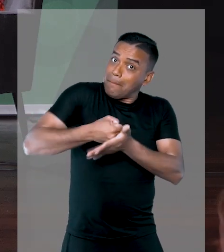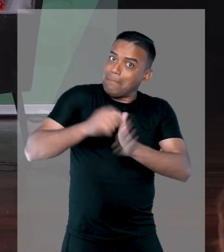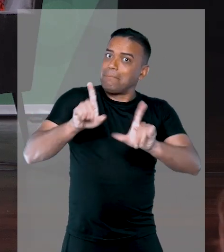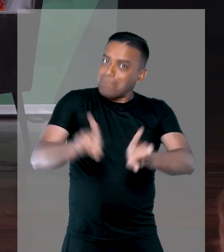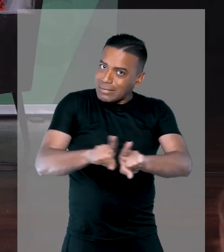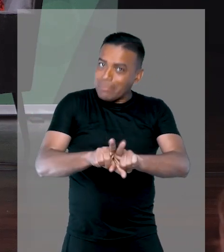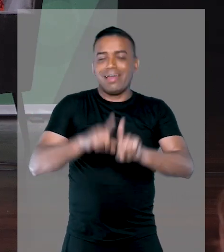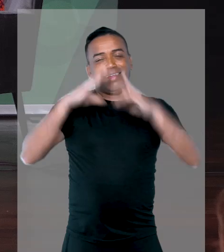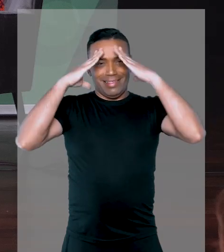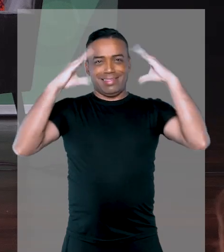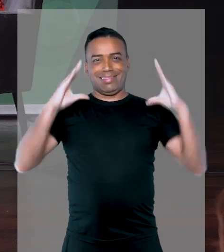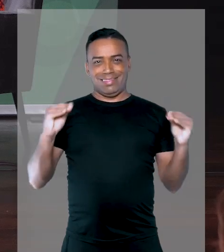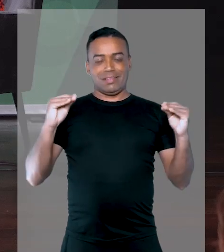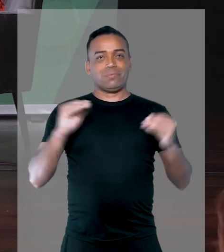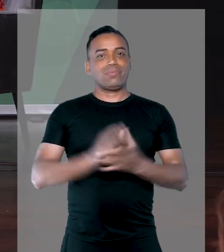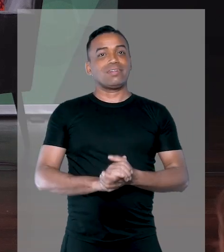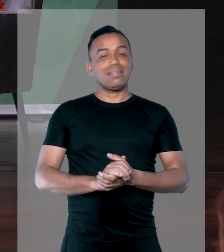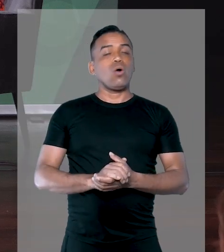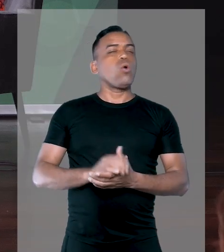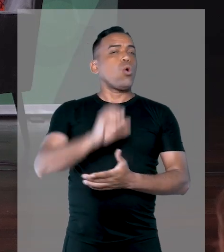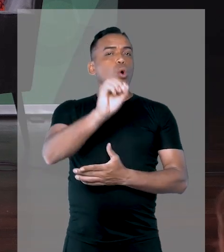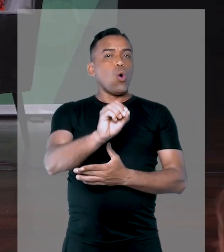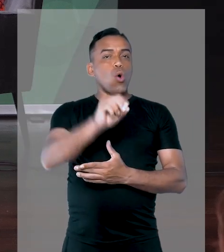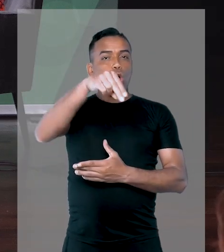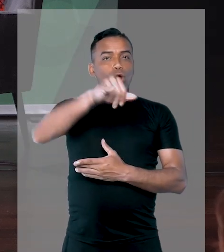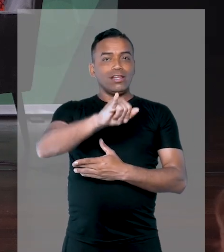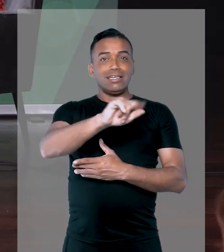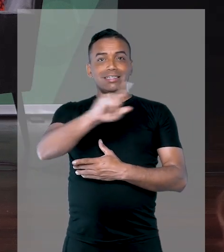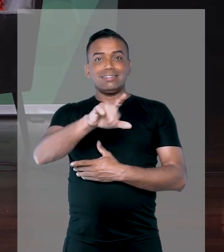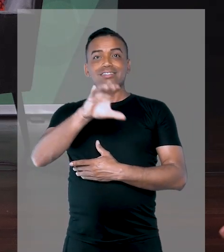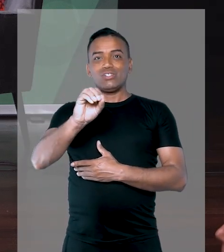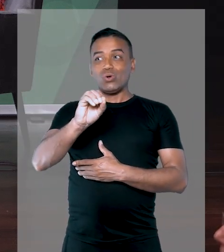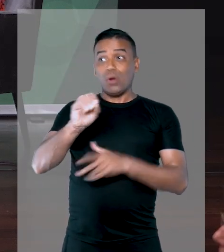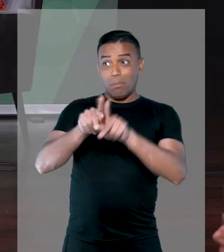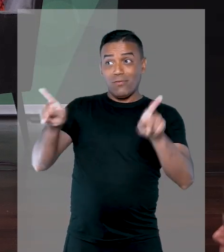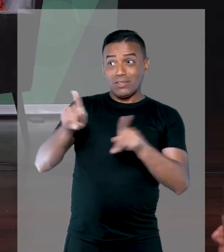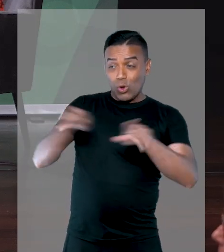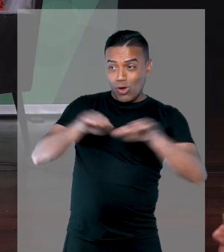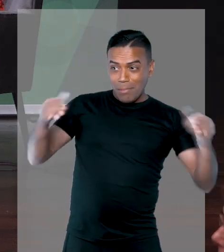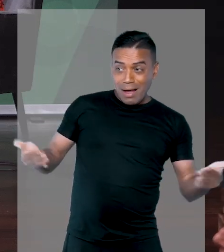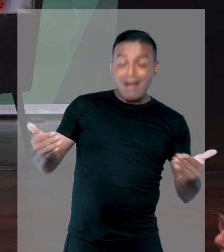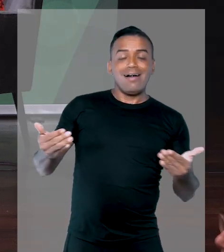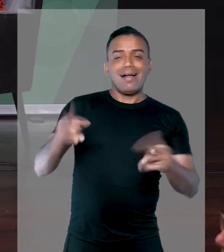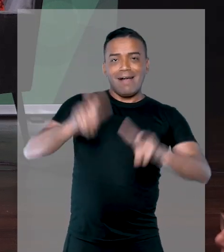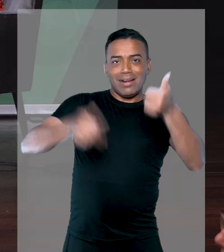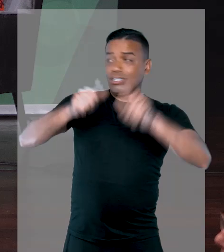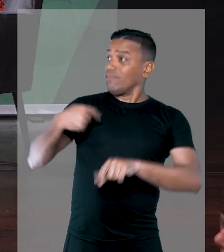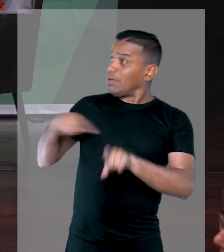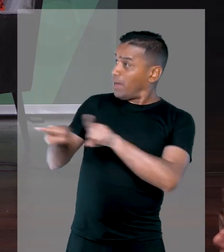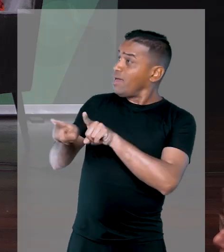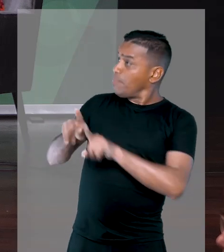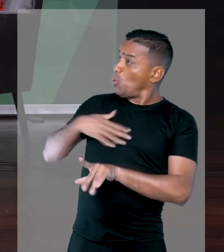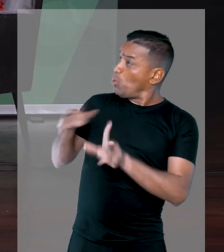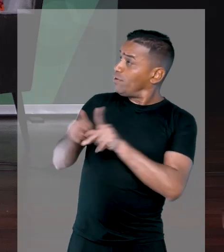Eu tive até o Nísio, que está ali na plateia, ele foi da banca. Ah, professor Nísio, registrar a presença. Foi meu professor também.